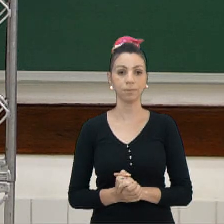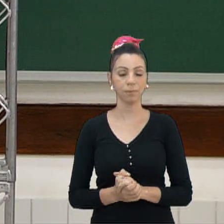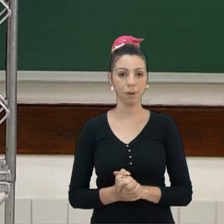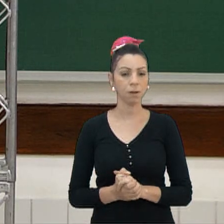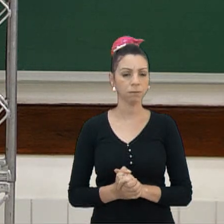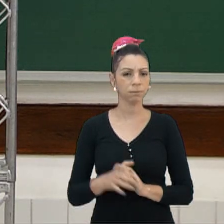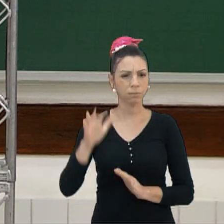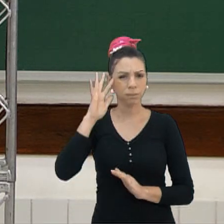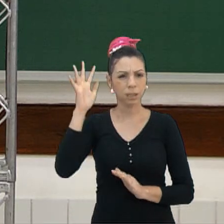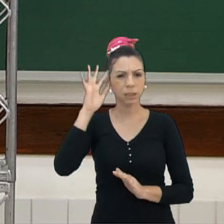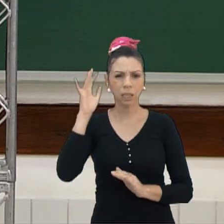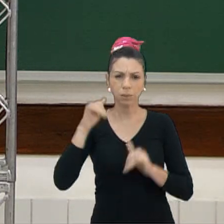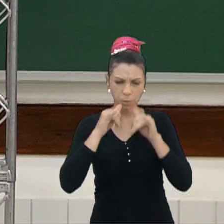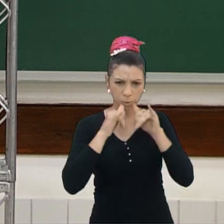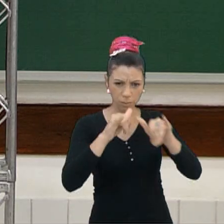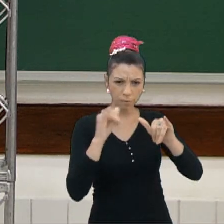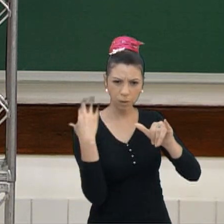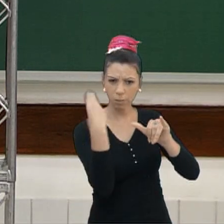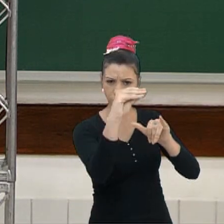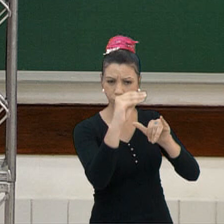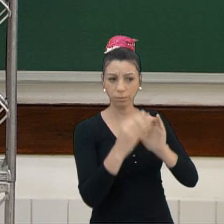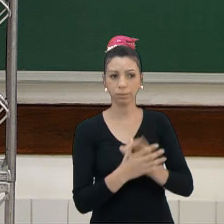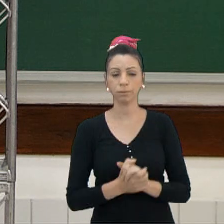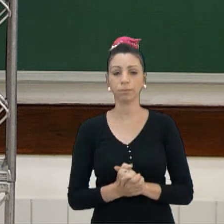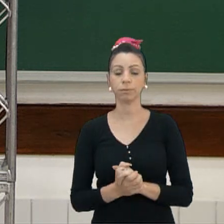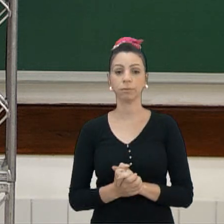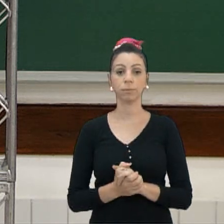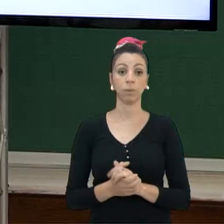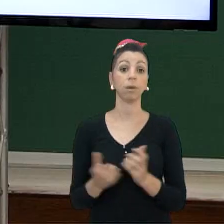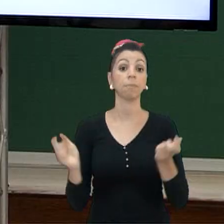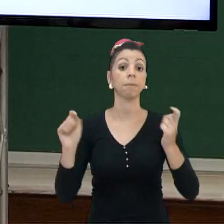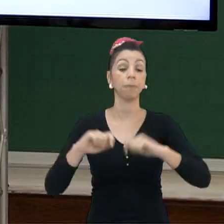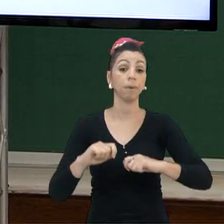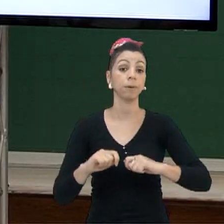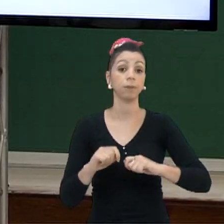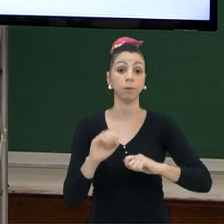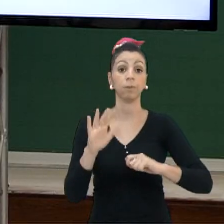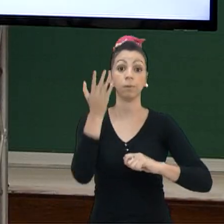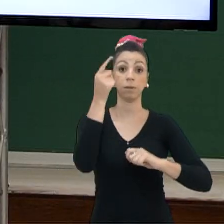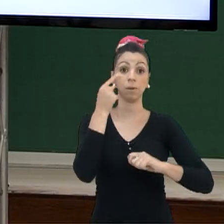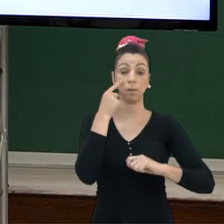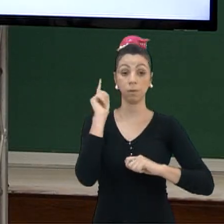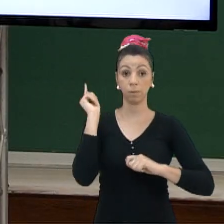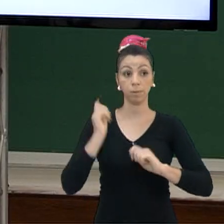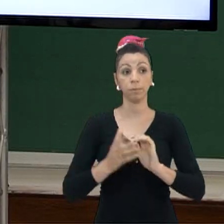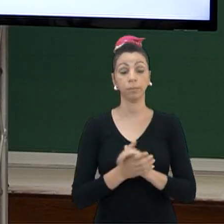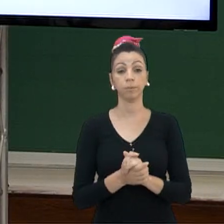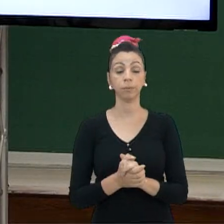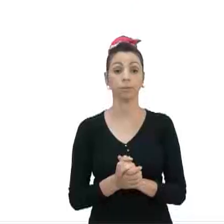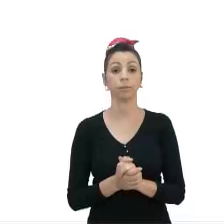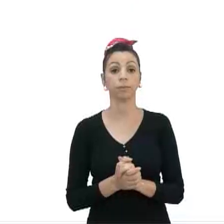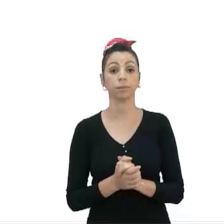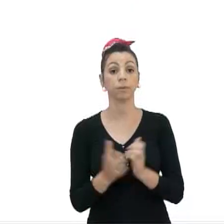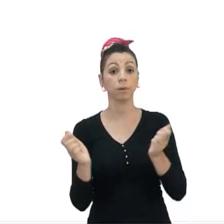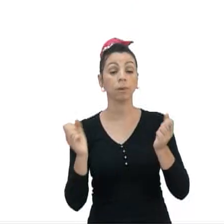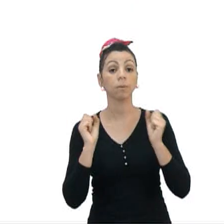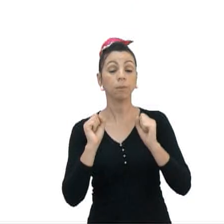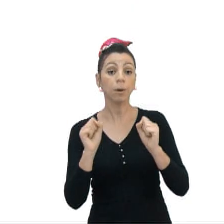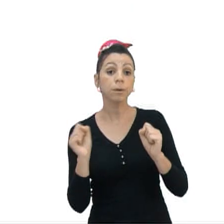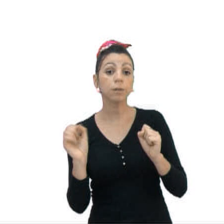Pensaram na publicidade para vocês colocarem? Vamos dar uma olhadinha nas possibilidades. O que eu coloquei aqui para vocês são